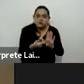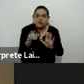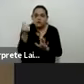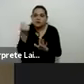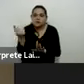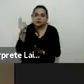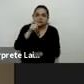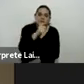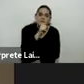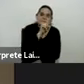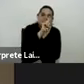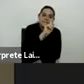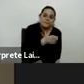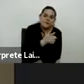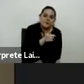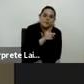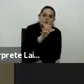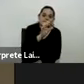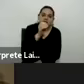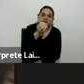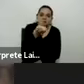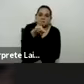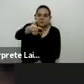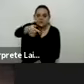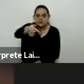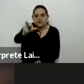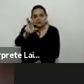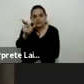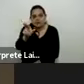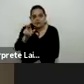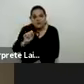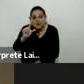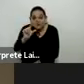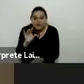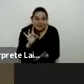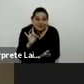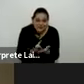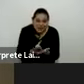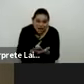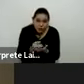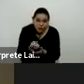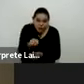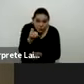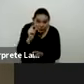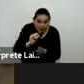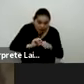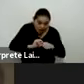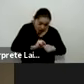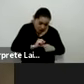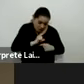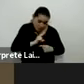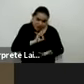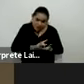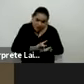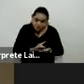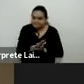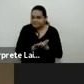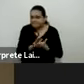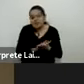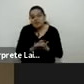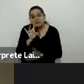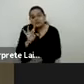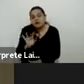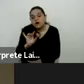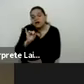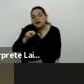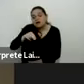R$1.067. É lógico que não teve nenhum aumento real, nada, absolutamente nada, apenas e tão somente a inflação, ou seja, a